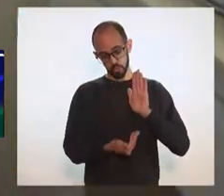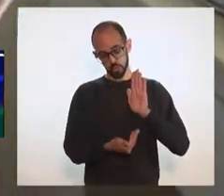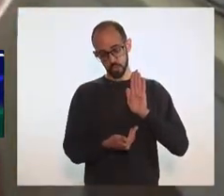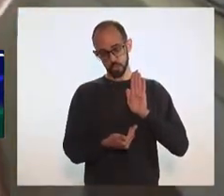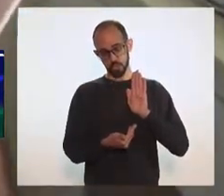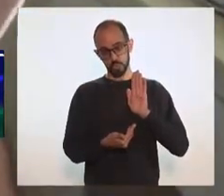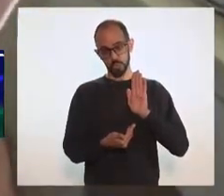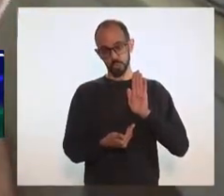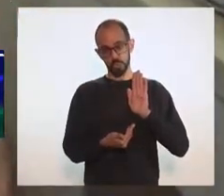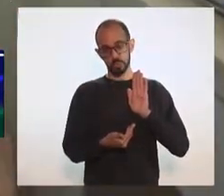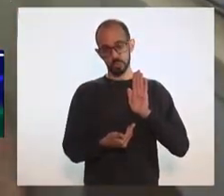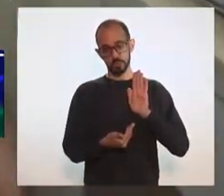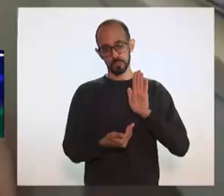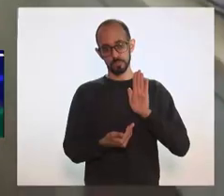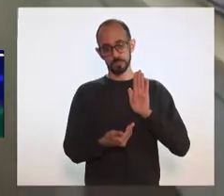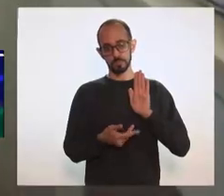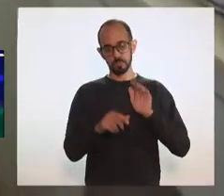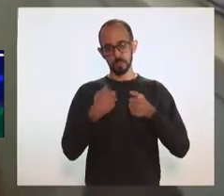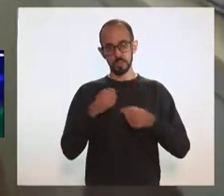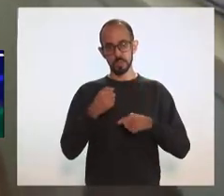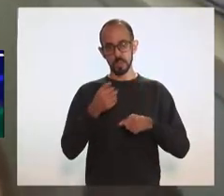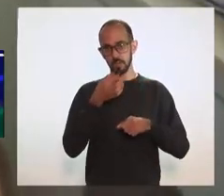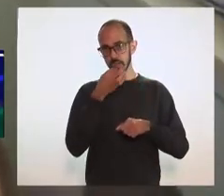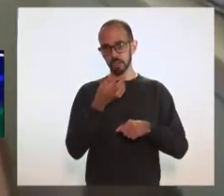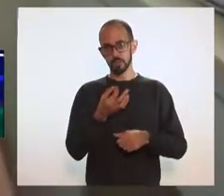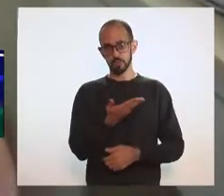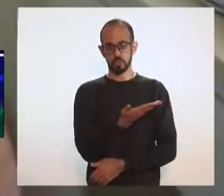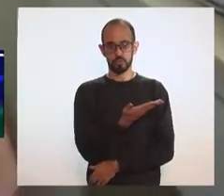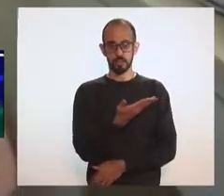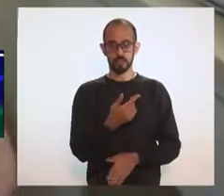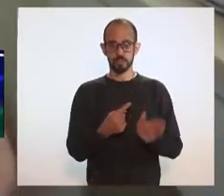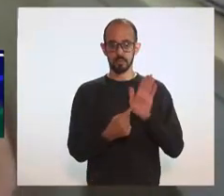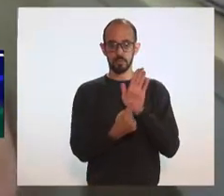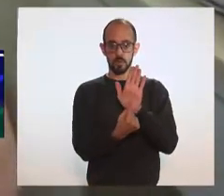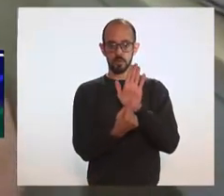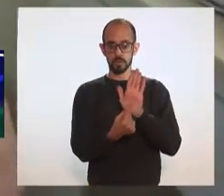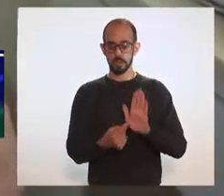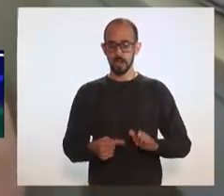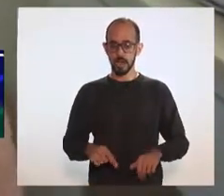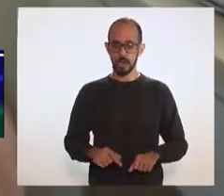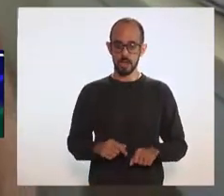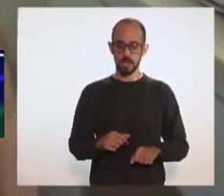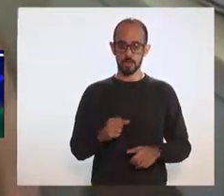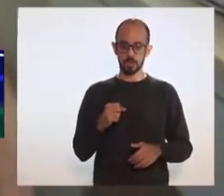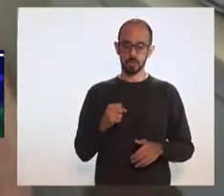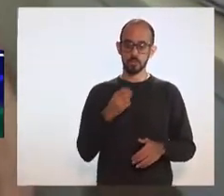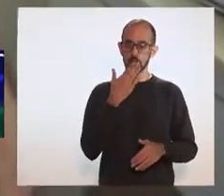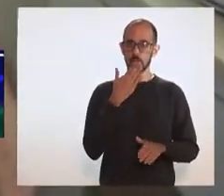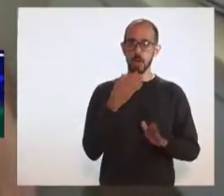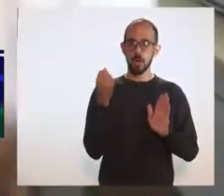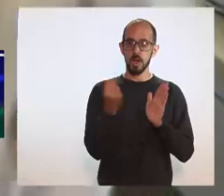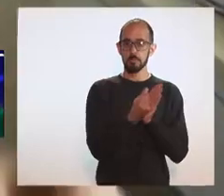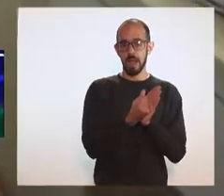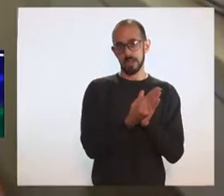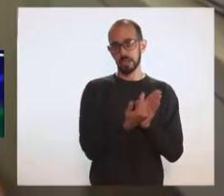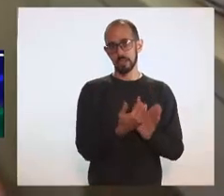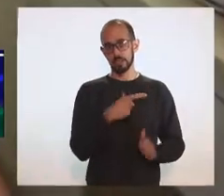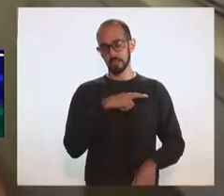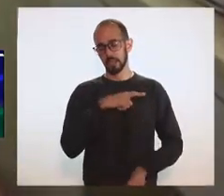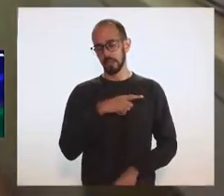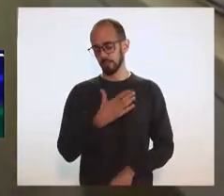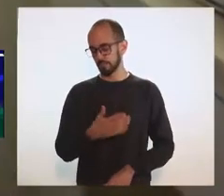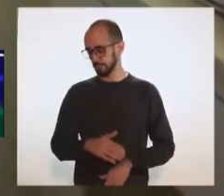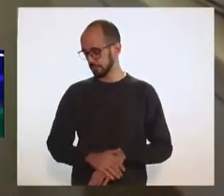que isto está na justificativa, e se rodar, qual é o impacto disso aqui? Qual é o impacto disso aqui? Muito obrigado,